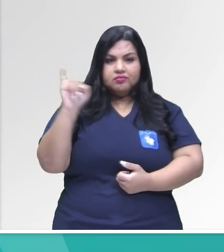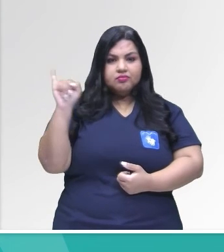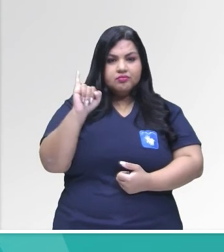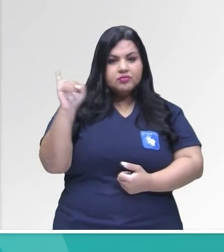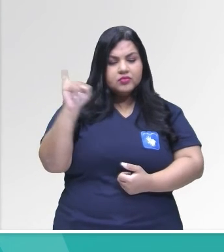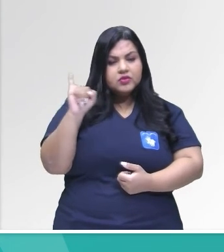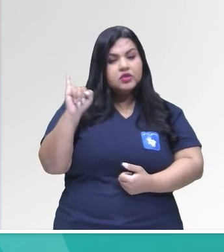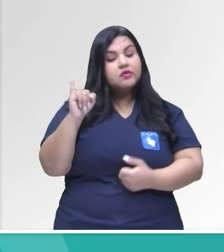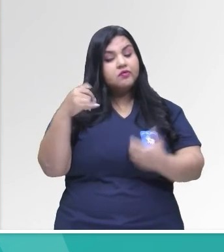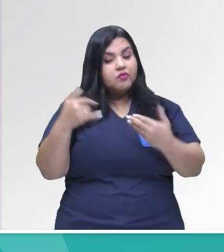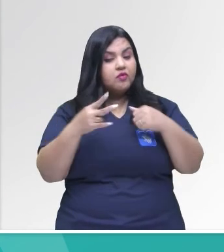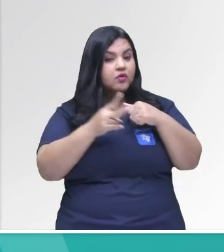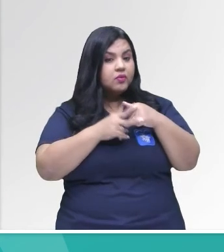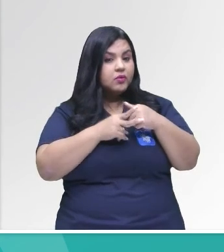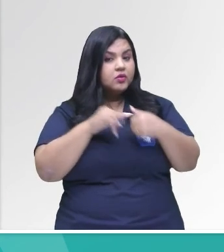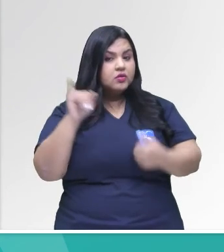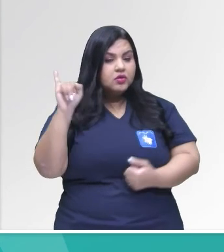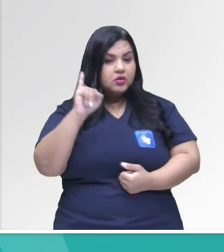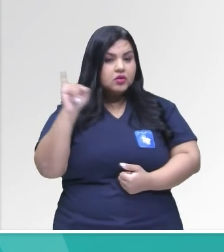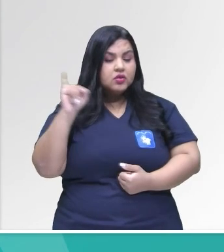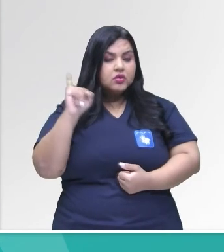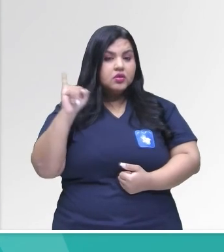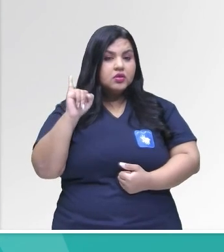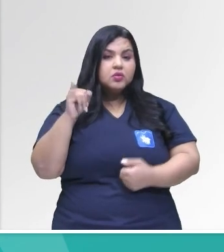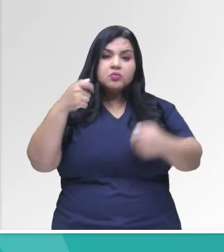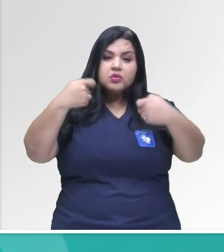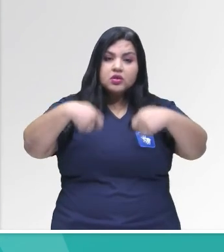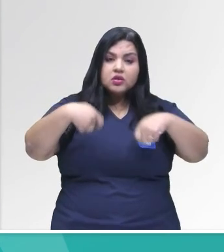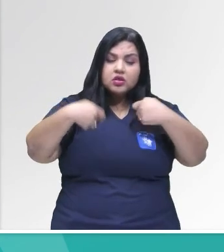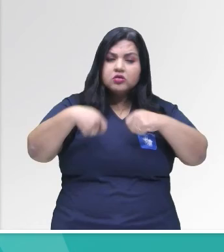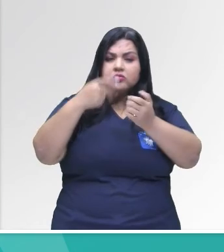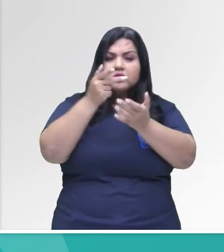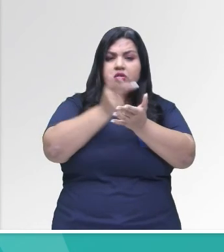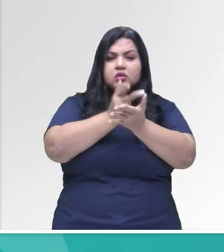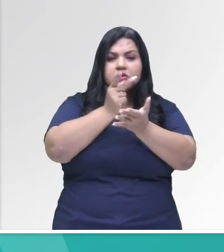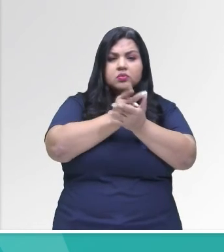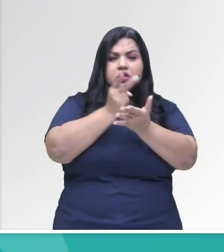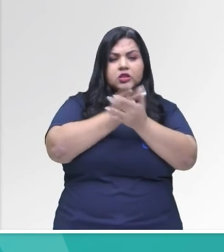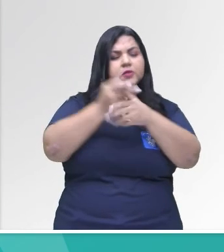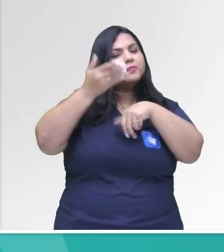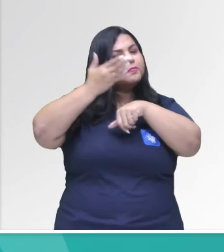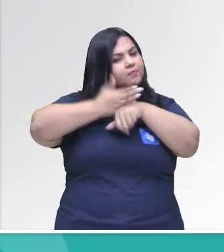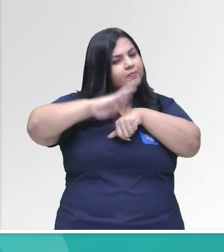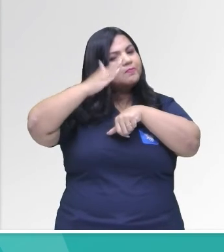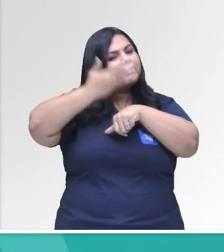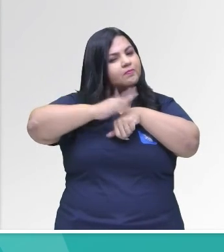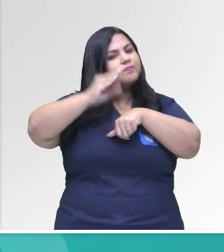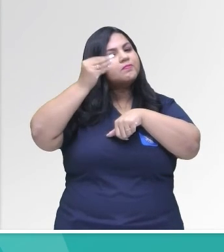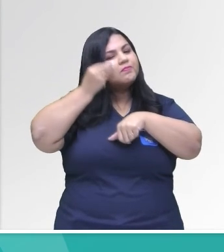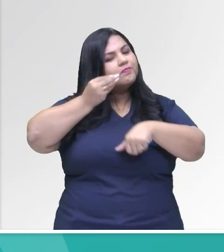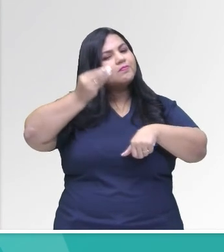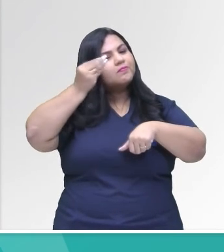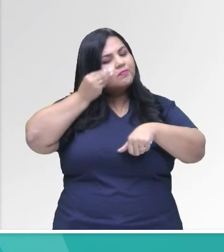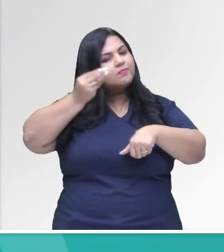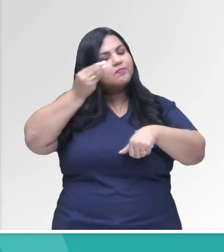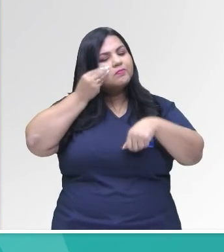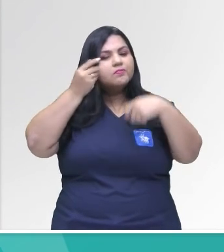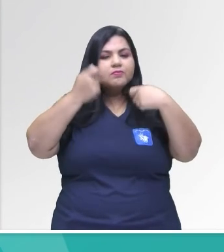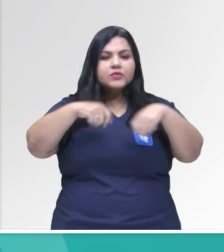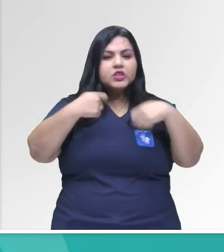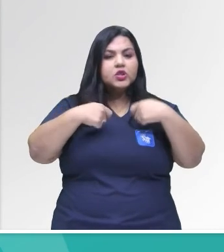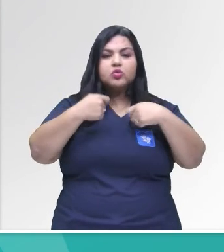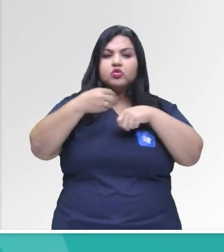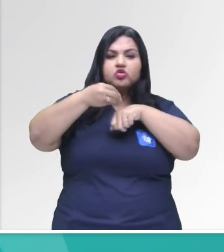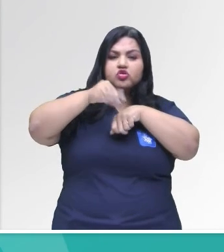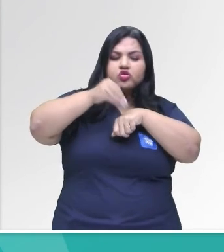irregulares. E verbos irregulares precisam mesmo de prática, tá, pessoal? Não tem nenhuma